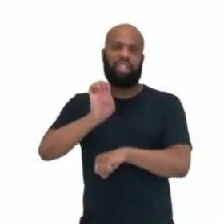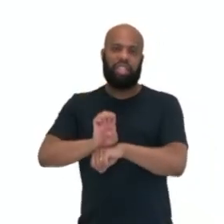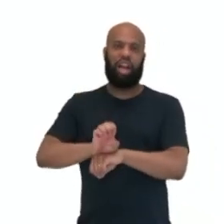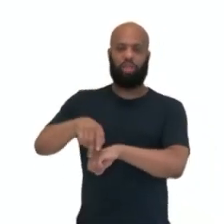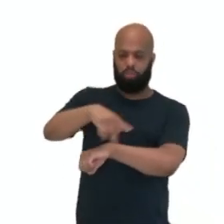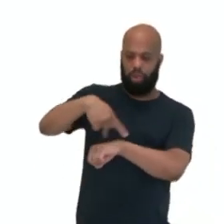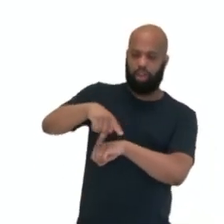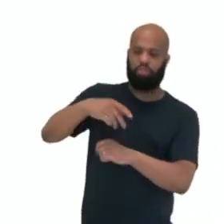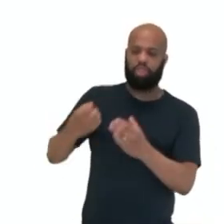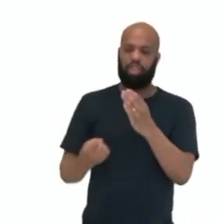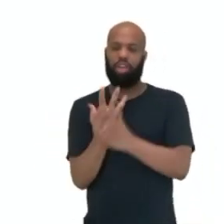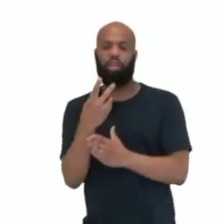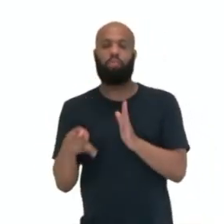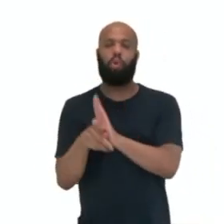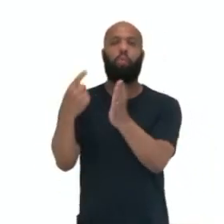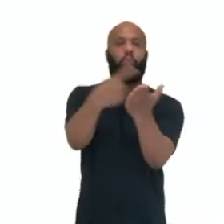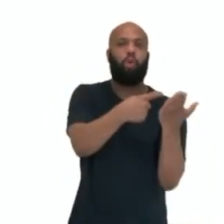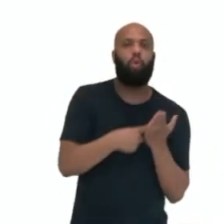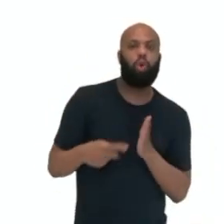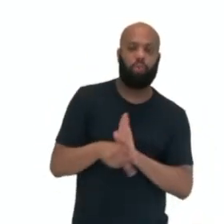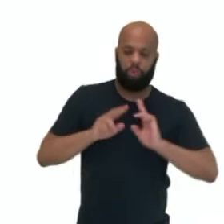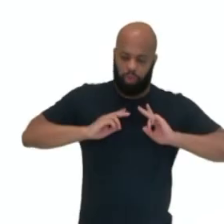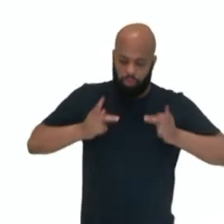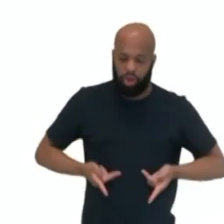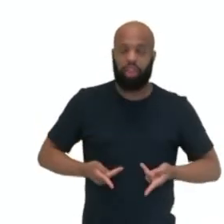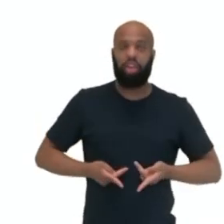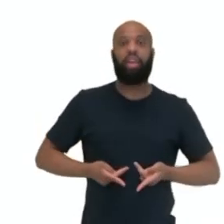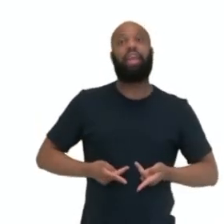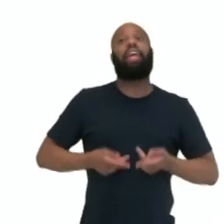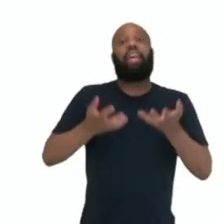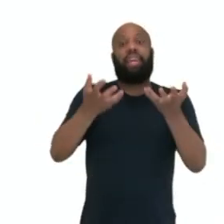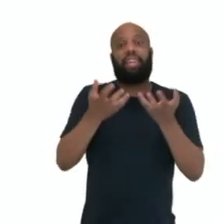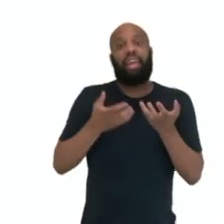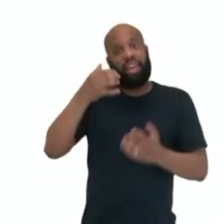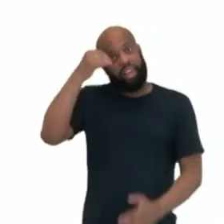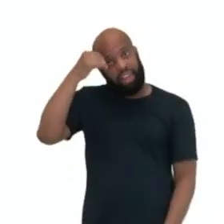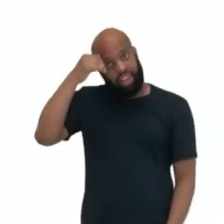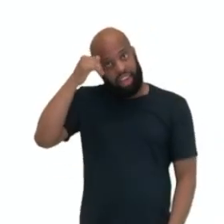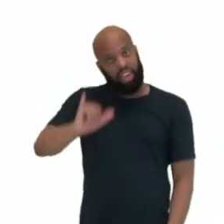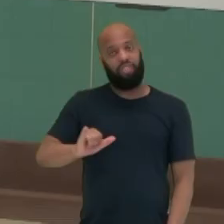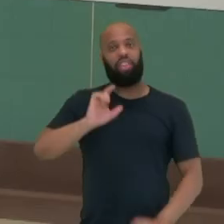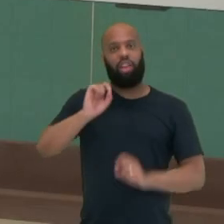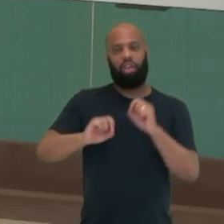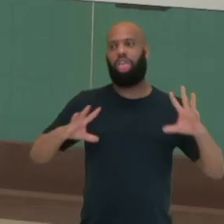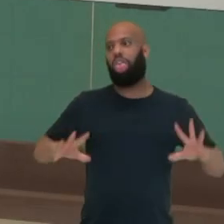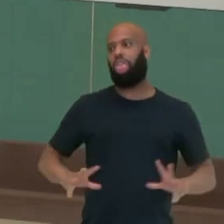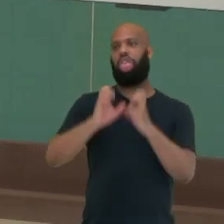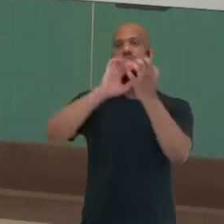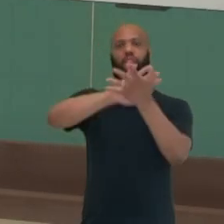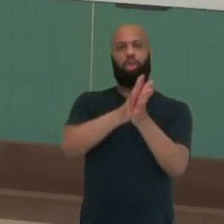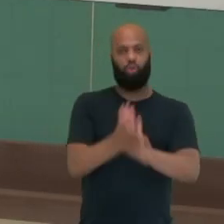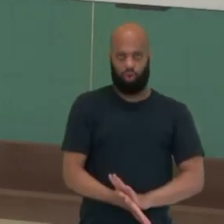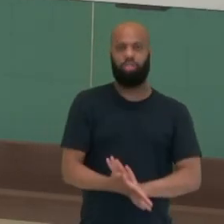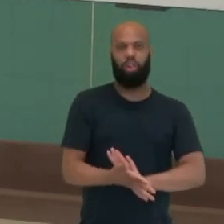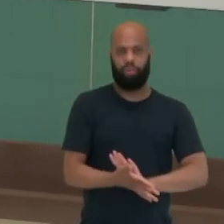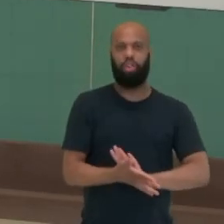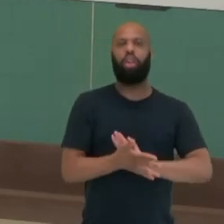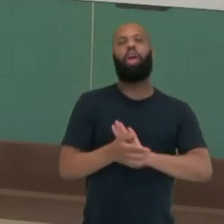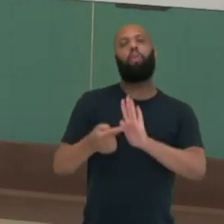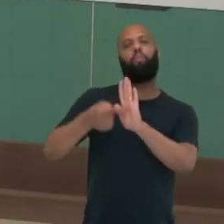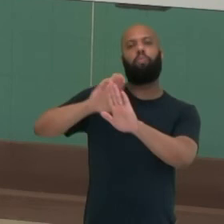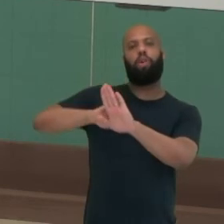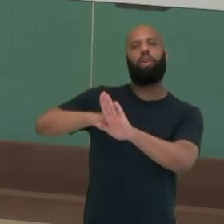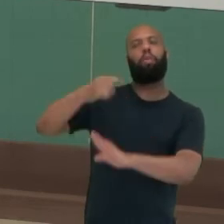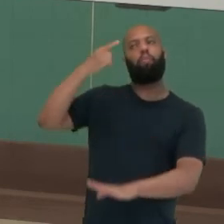cujo objetivo é impedir que se destruam uns aos outros, né? Essa seria a ideia por trás do